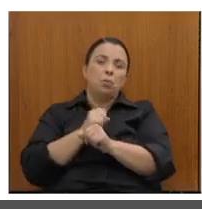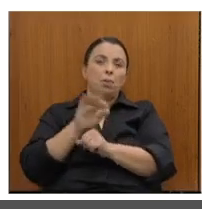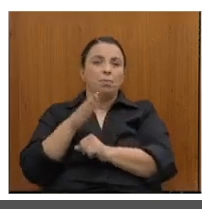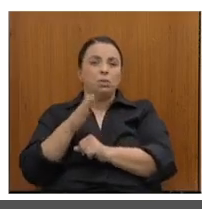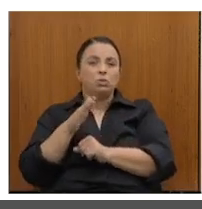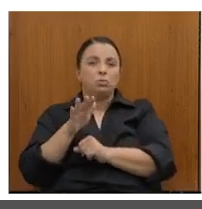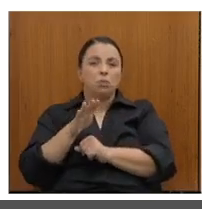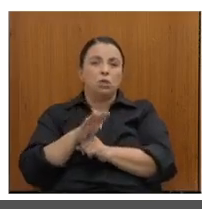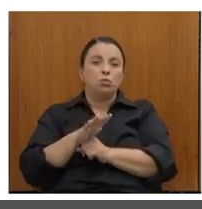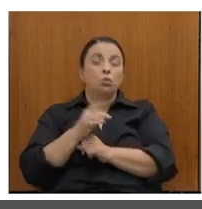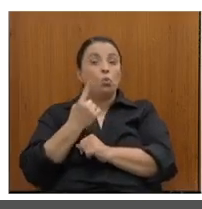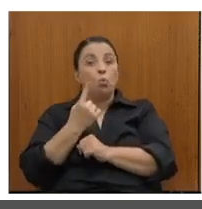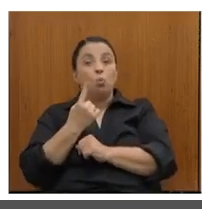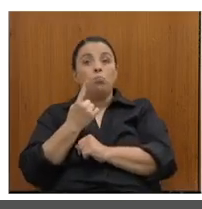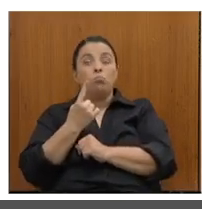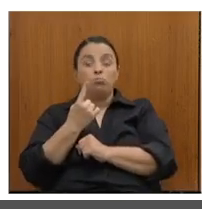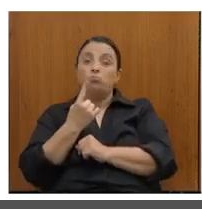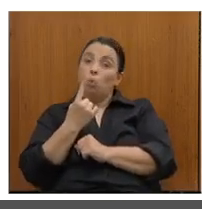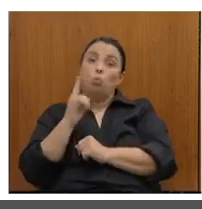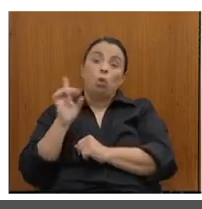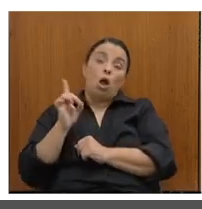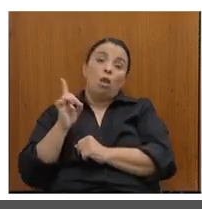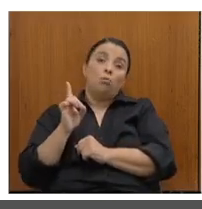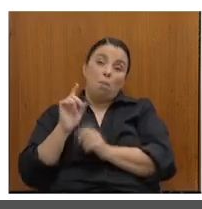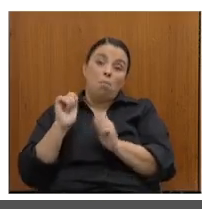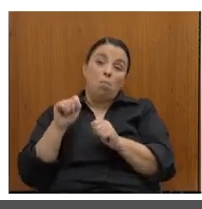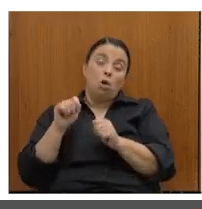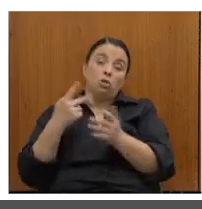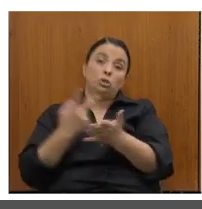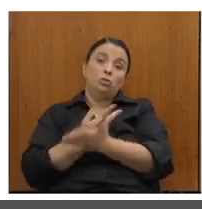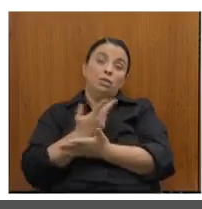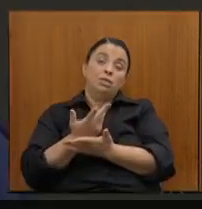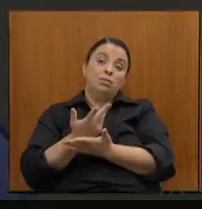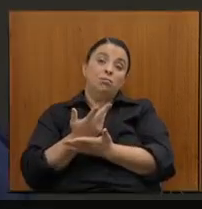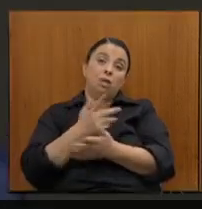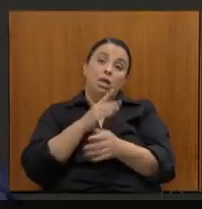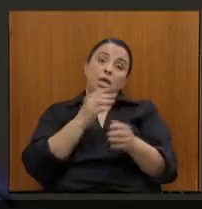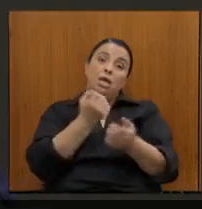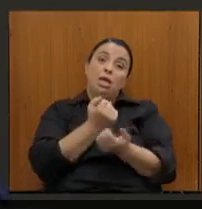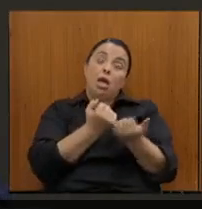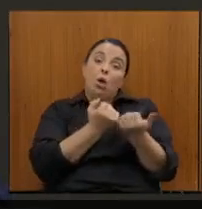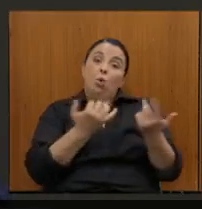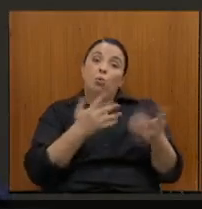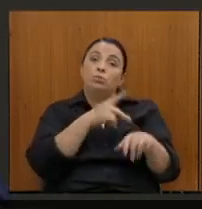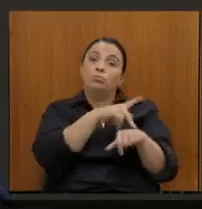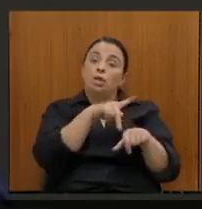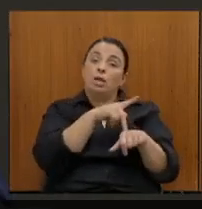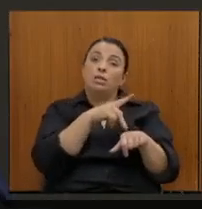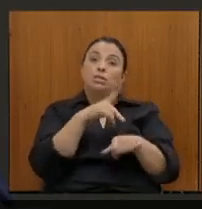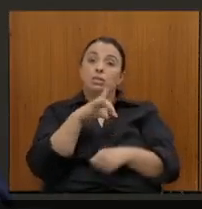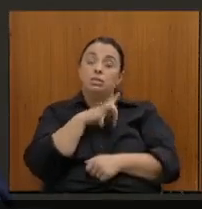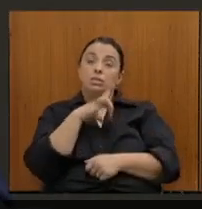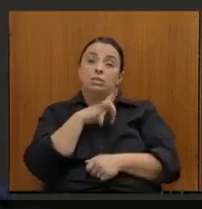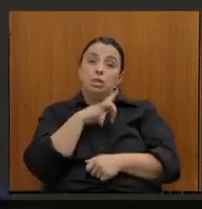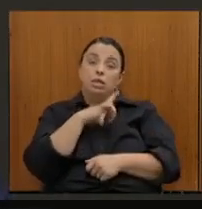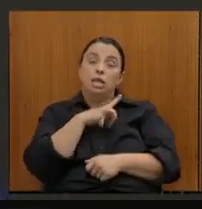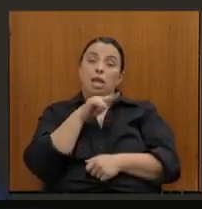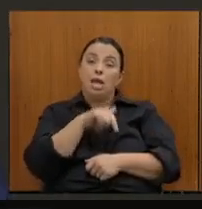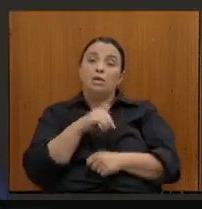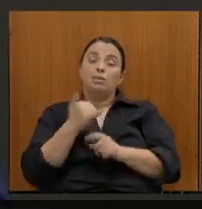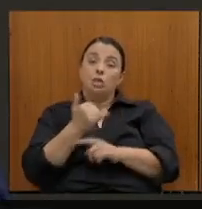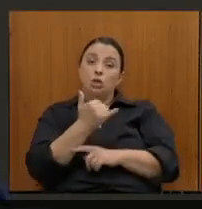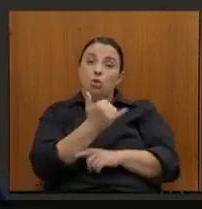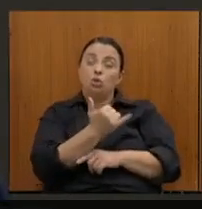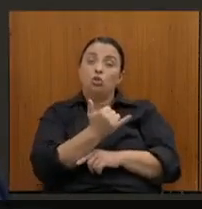em torno de um podemos em 2011 países link é tenha essa energia